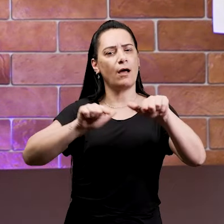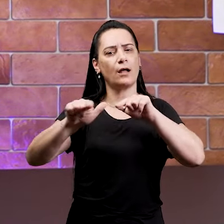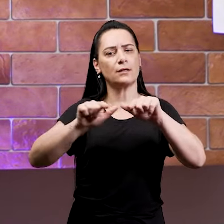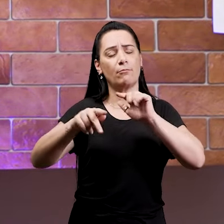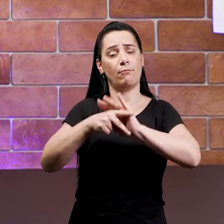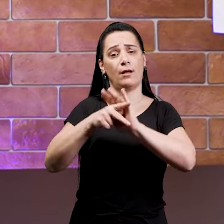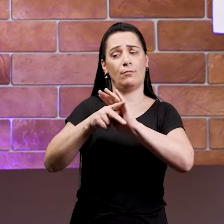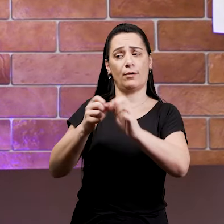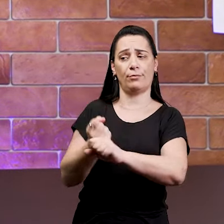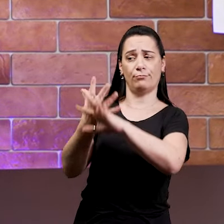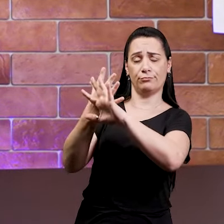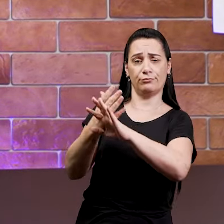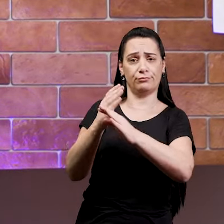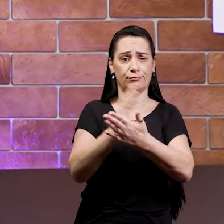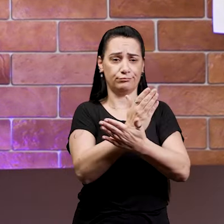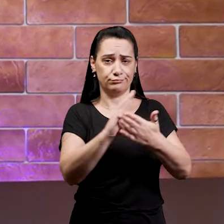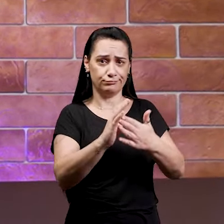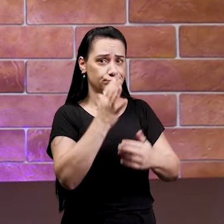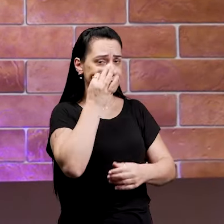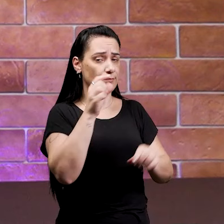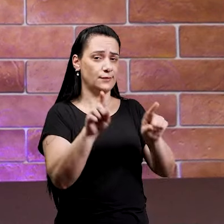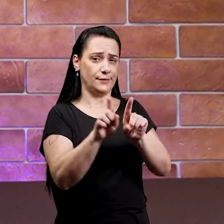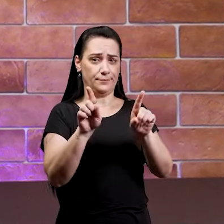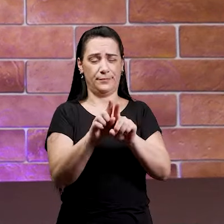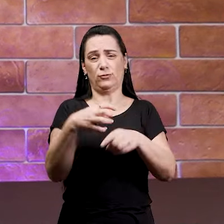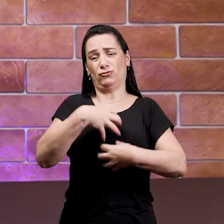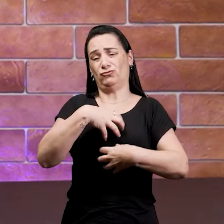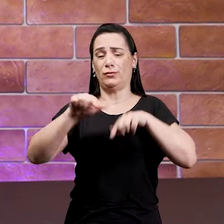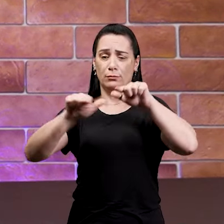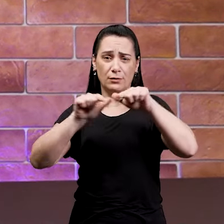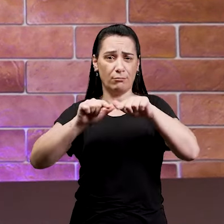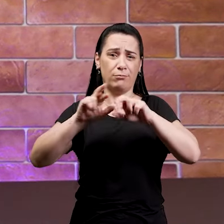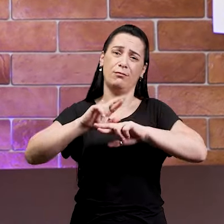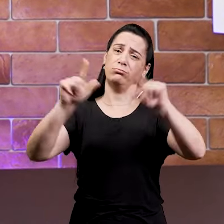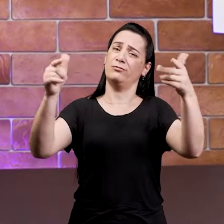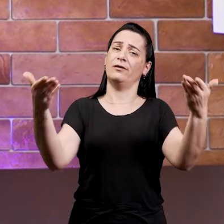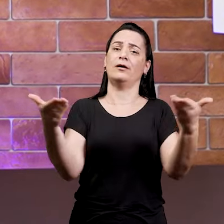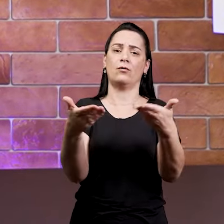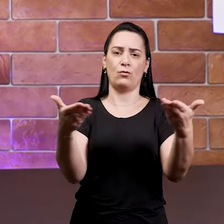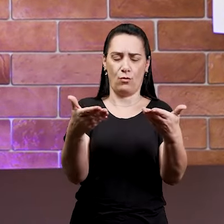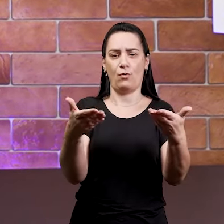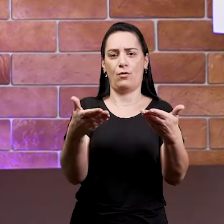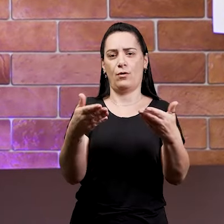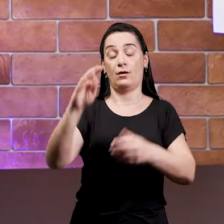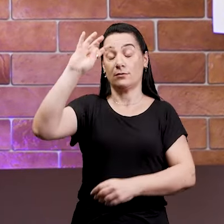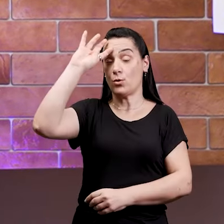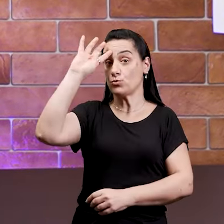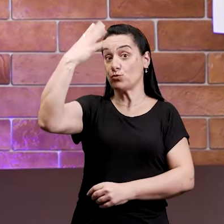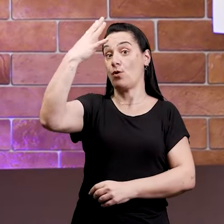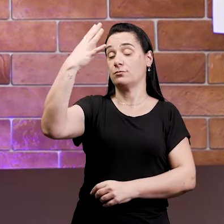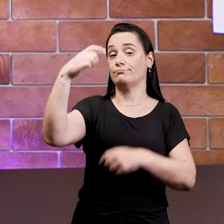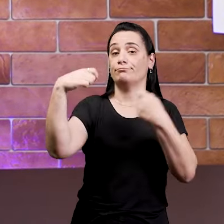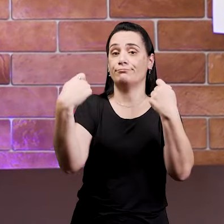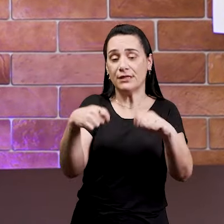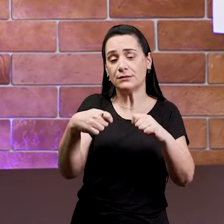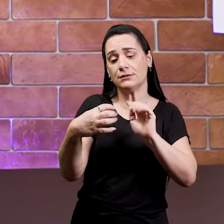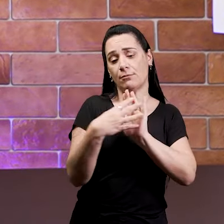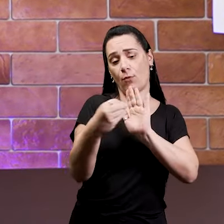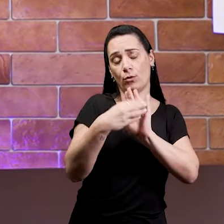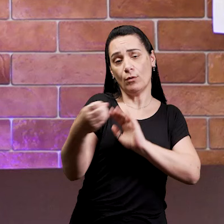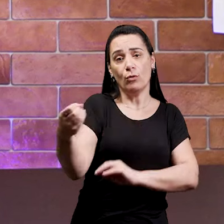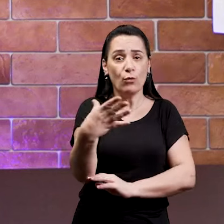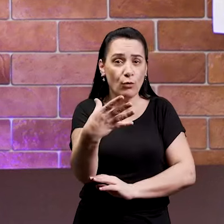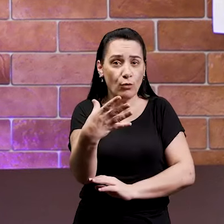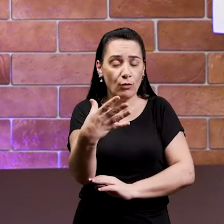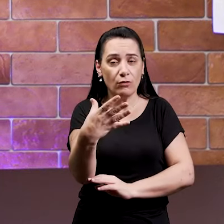espaço de escritório para o trabalho híbrido. Nossa forma de trabalho mudou e, obviamente, nós precisamos de soluções que nos